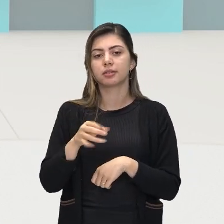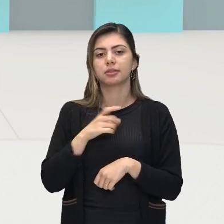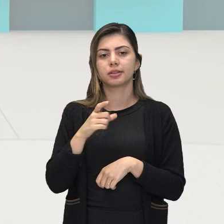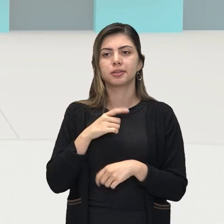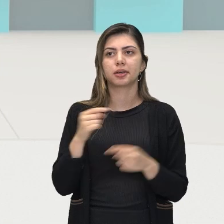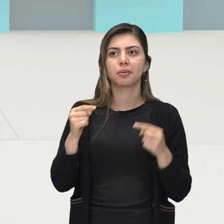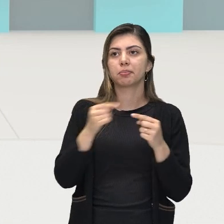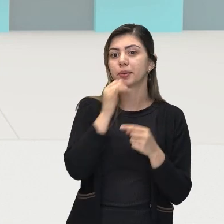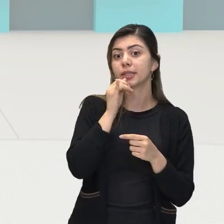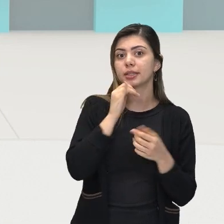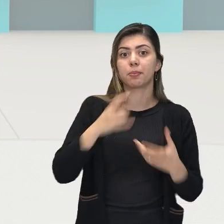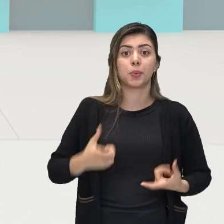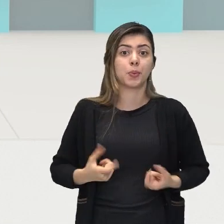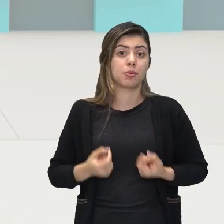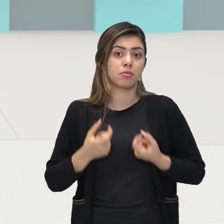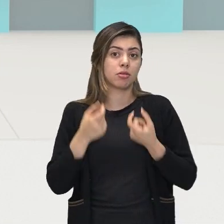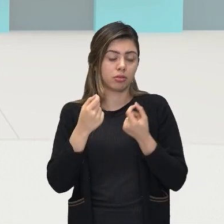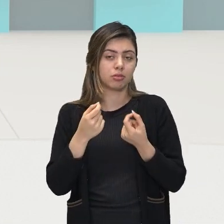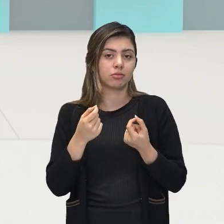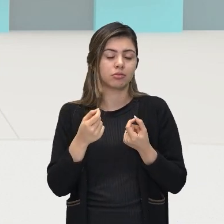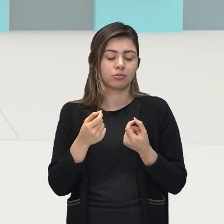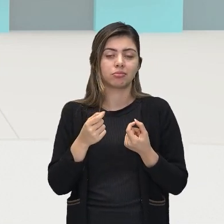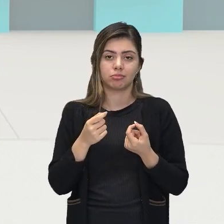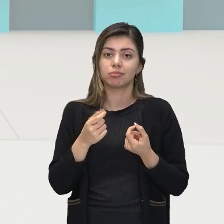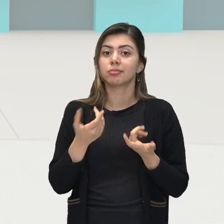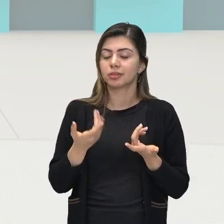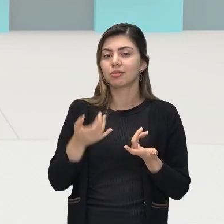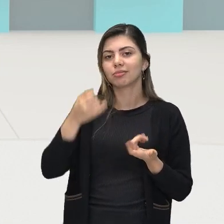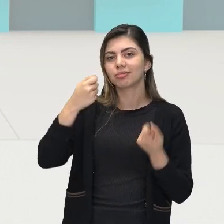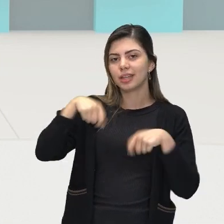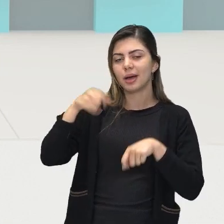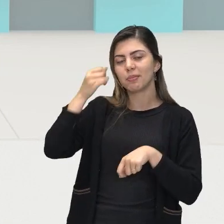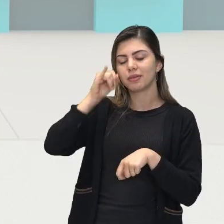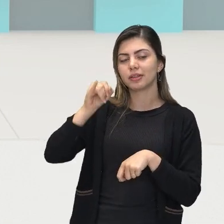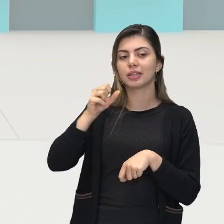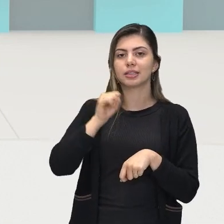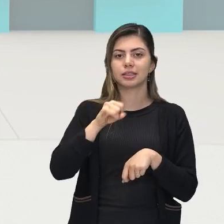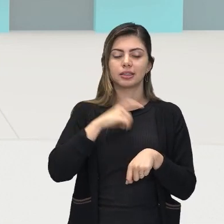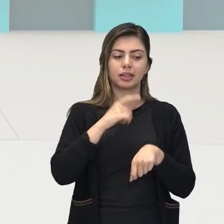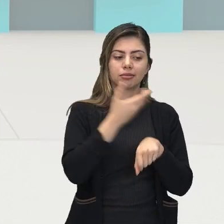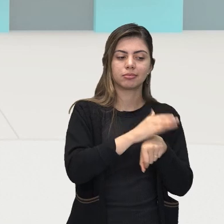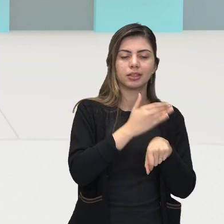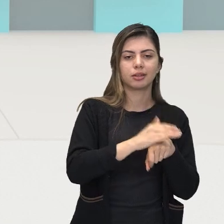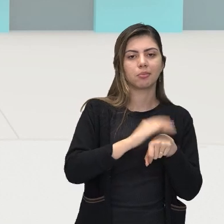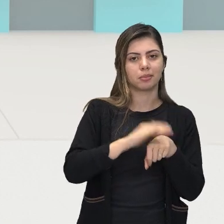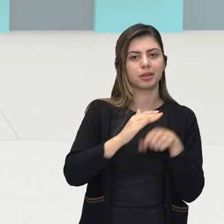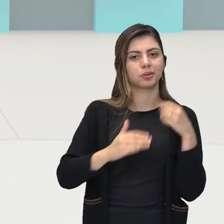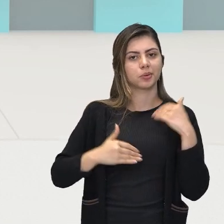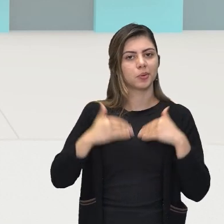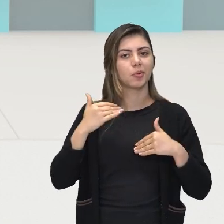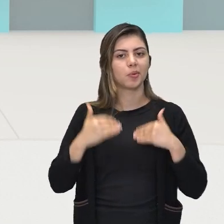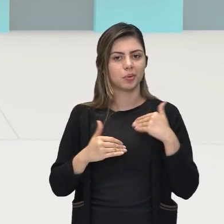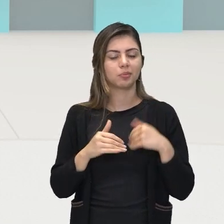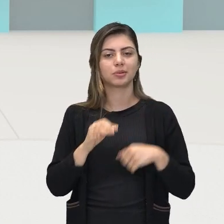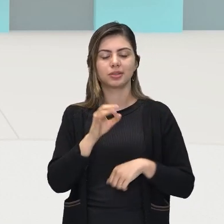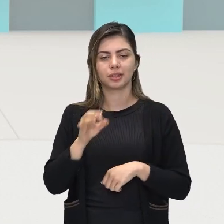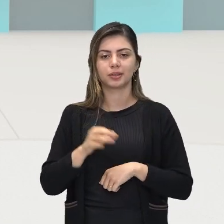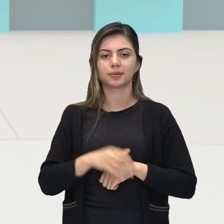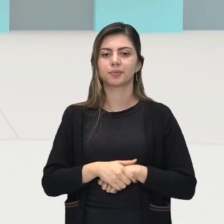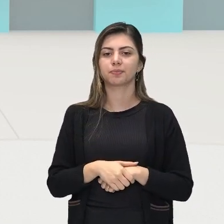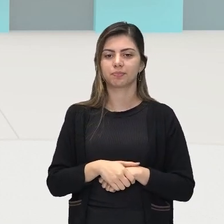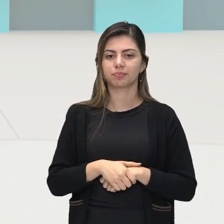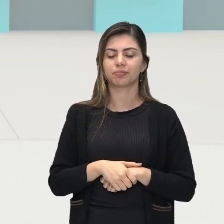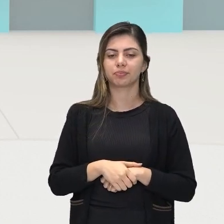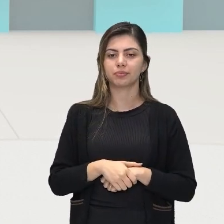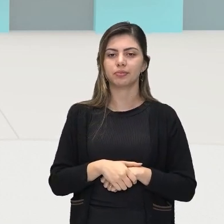questão do câncer, né? A gente vê que tem essa associação da execução da atividade física com a prevenção de doenças e principalmente do